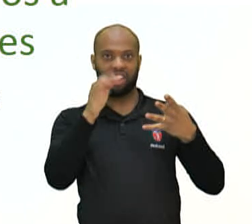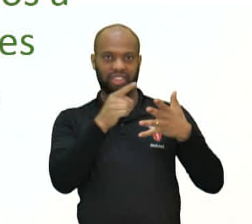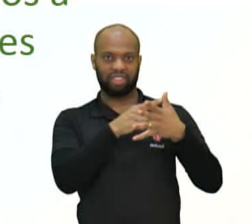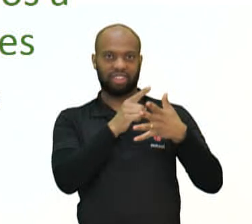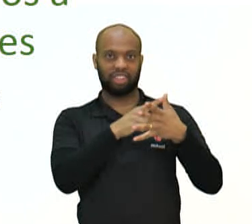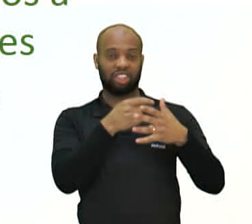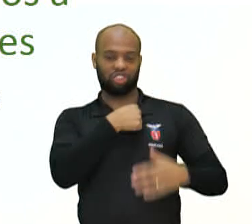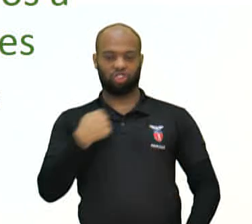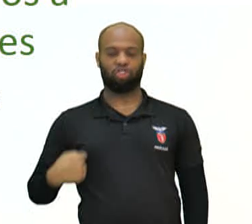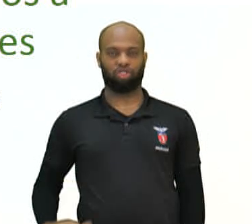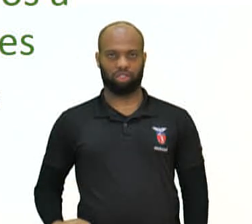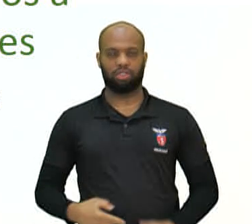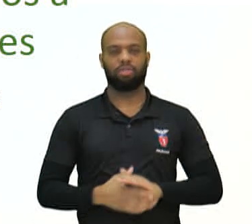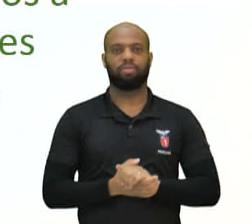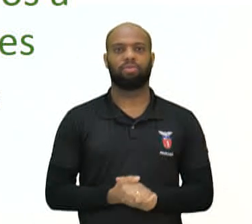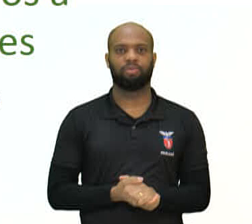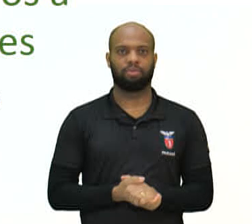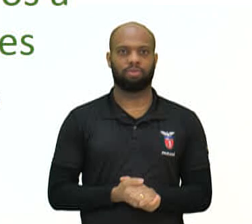China.